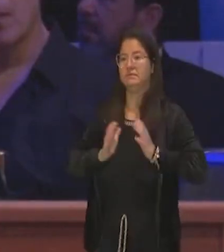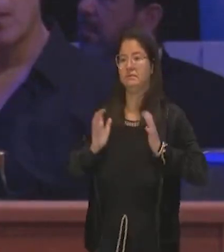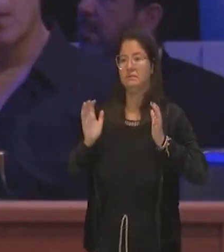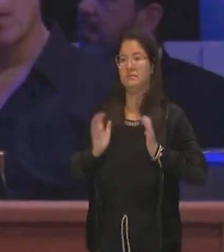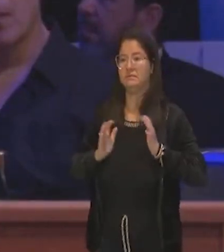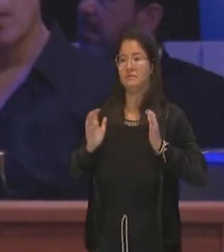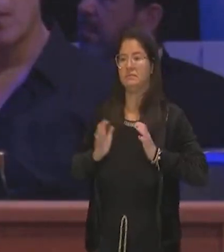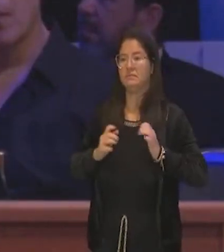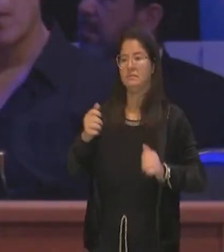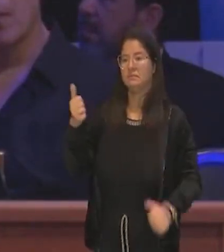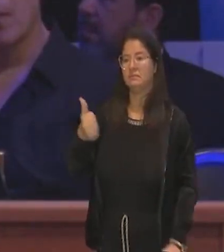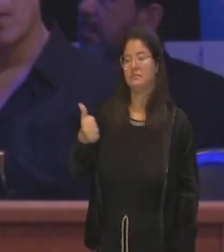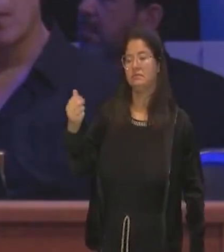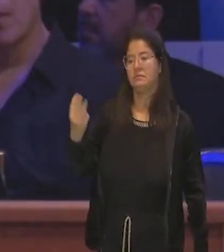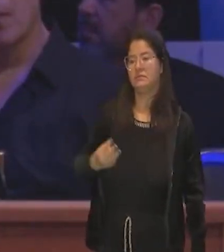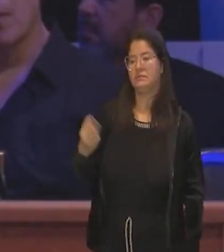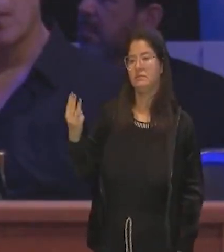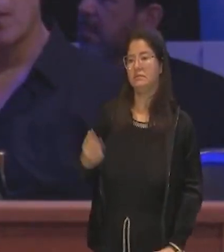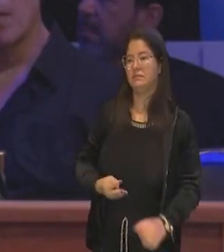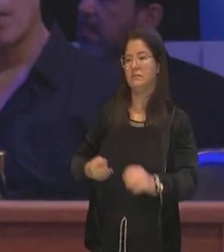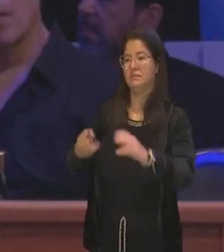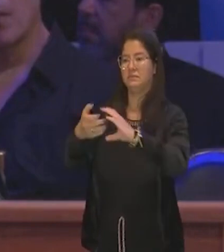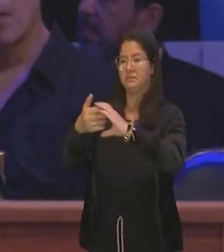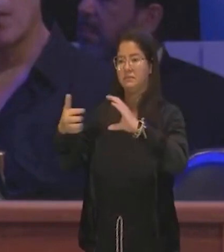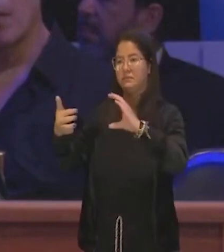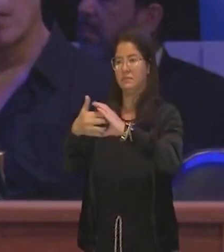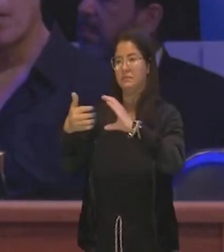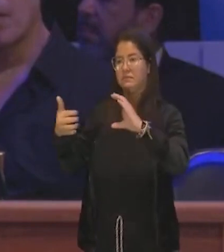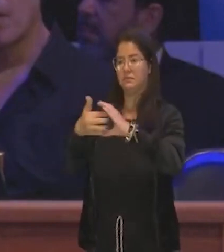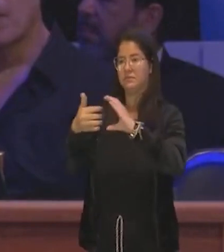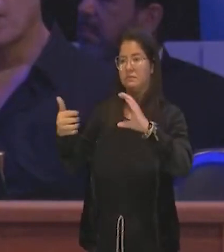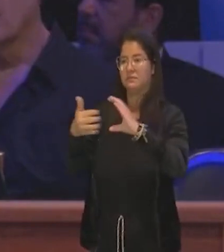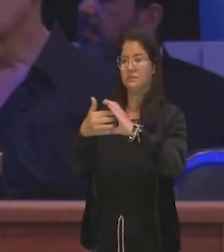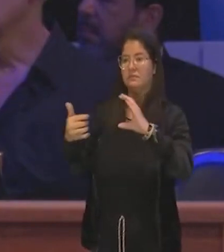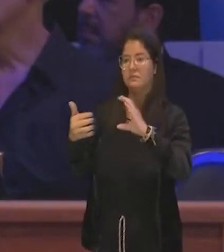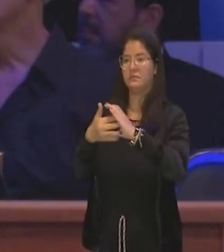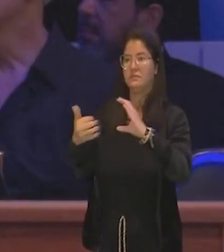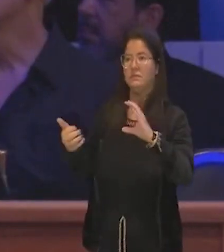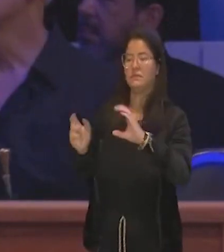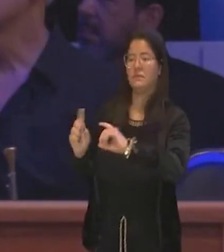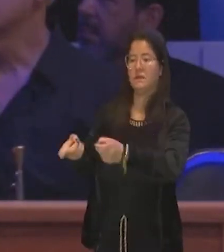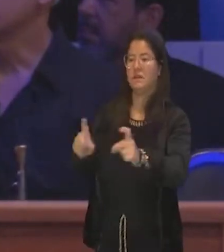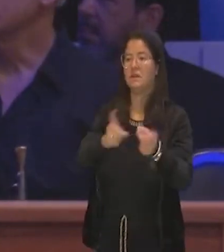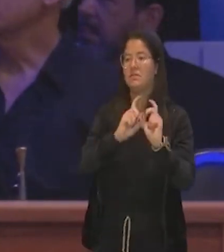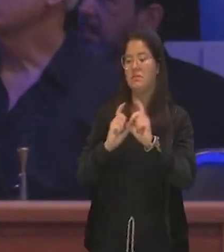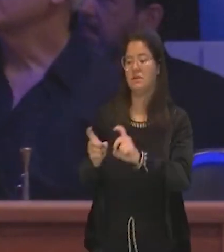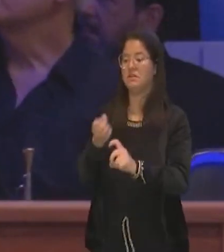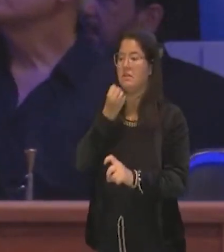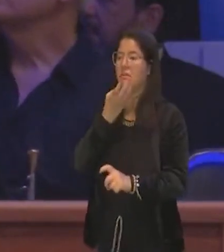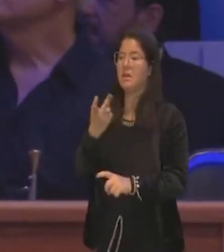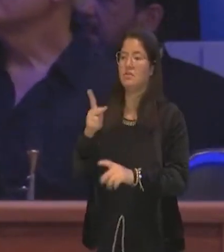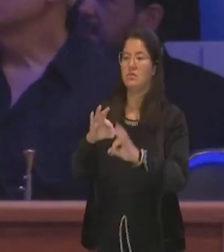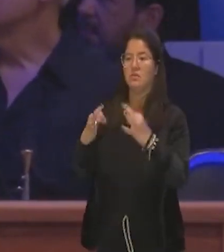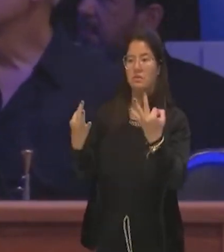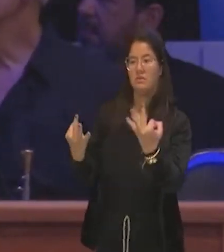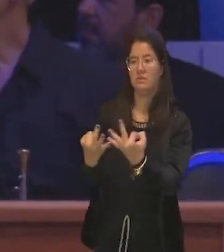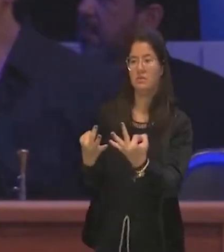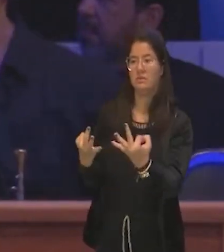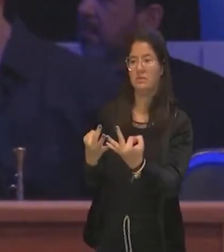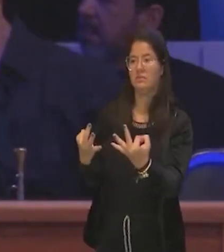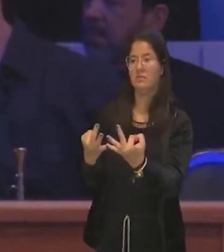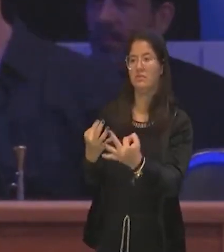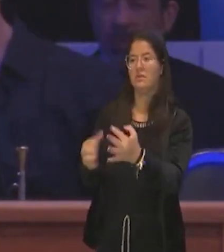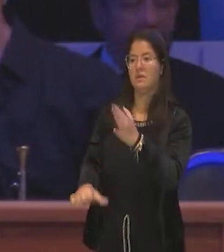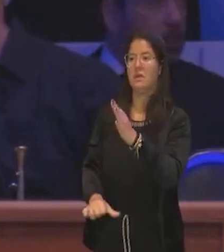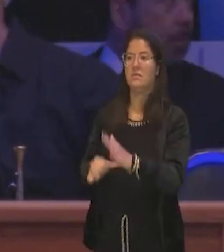A 13ª característica, que governe bem a sua casa, trata-se do primeiro